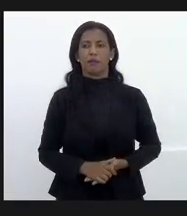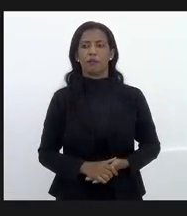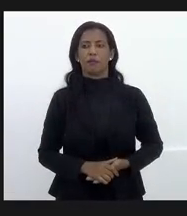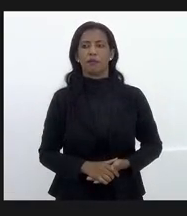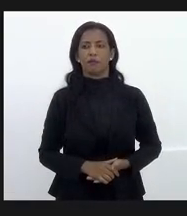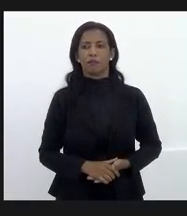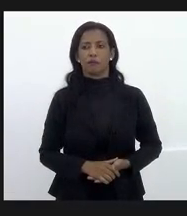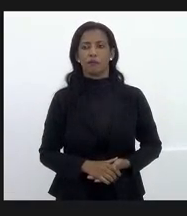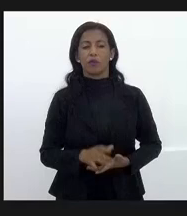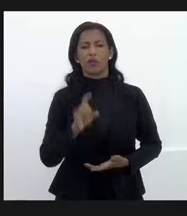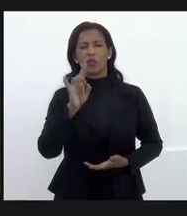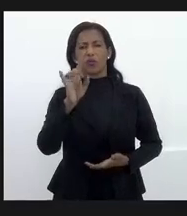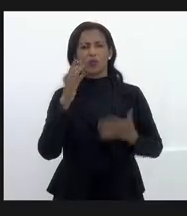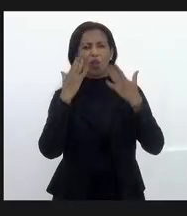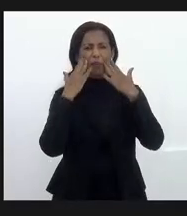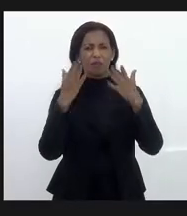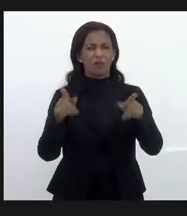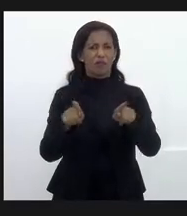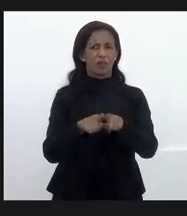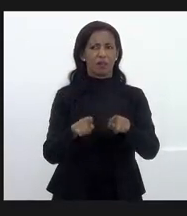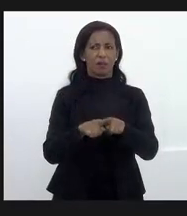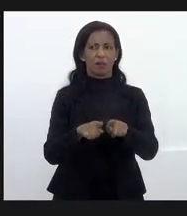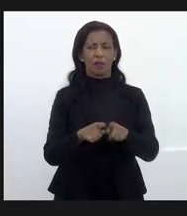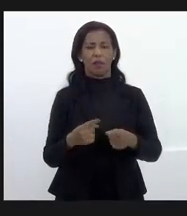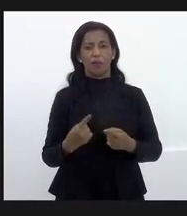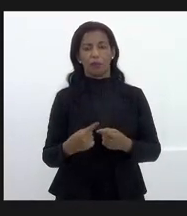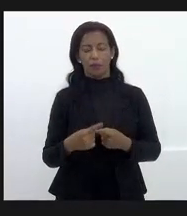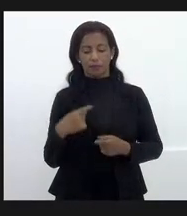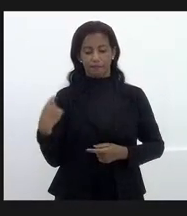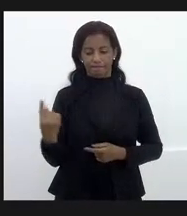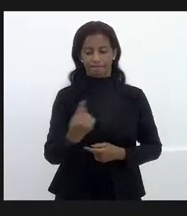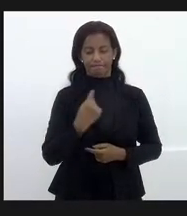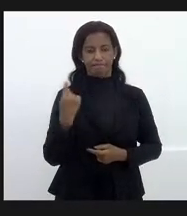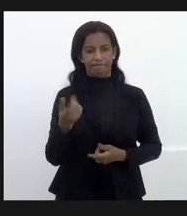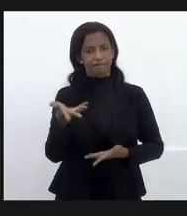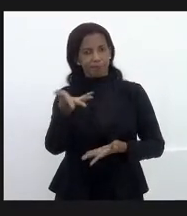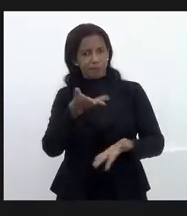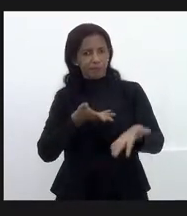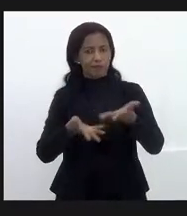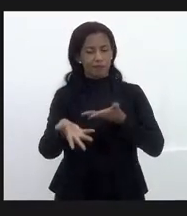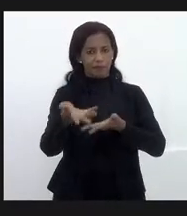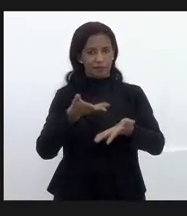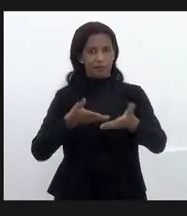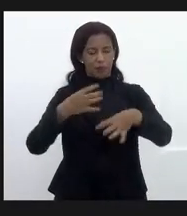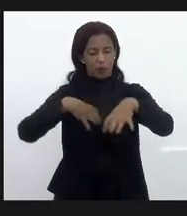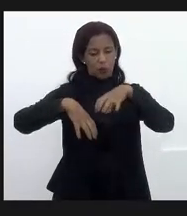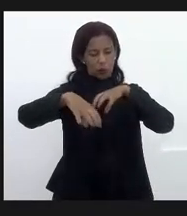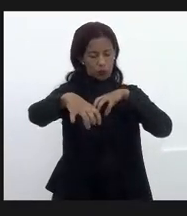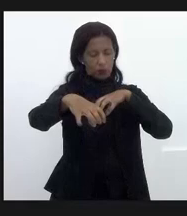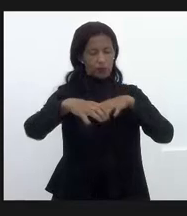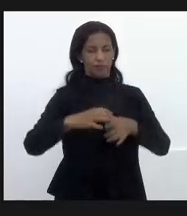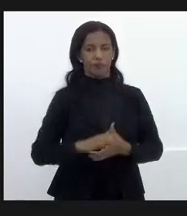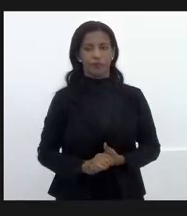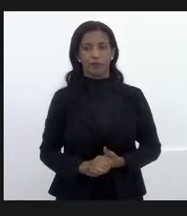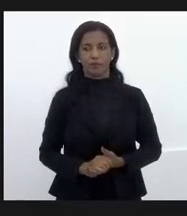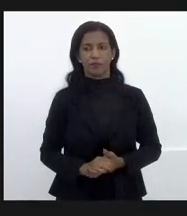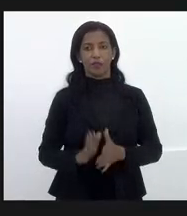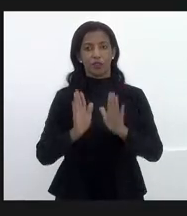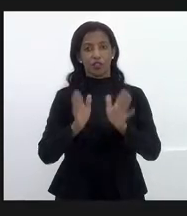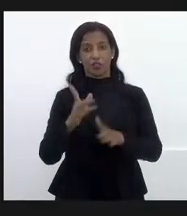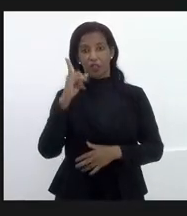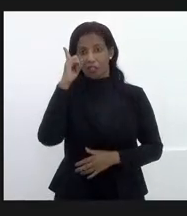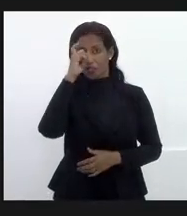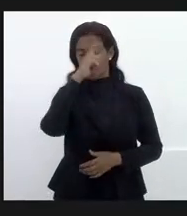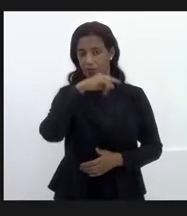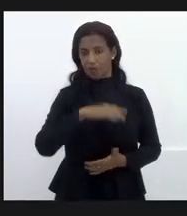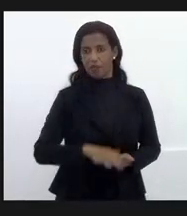eu só queria me manifestar também porque para gente ir participa de forma online já é